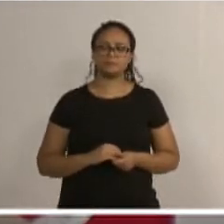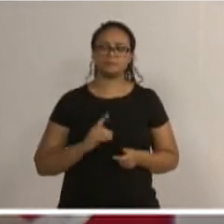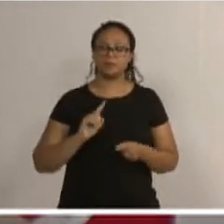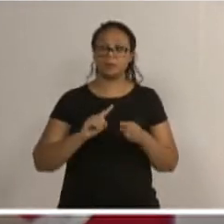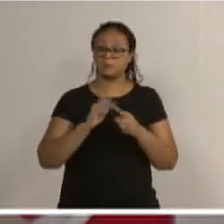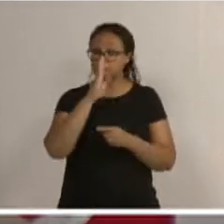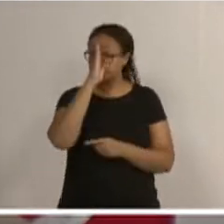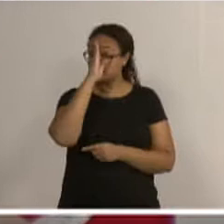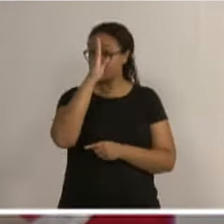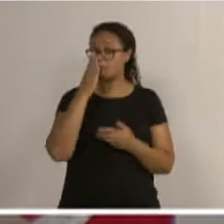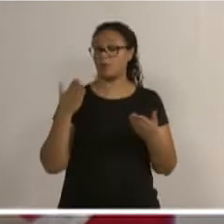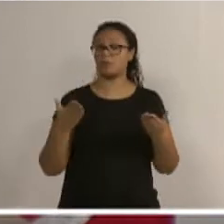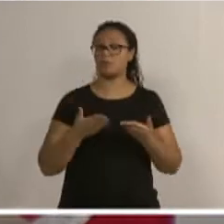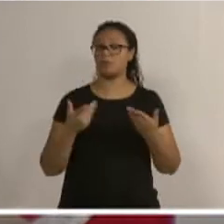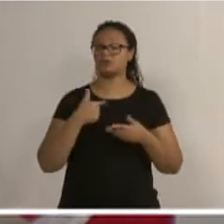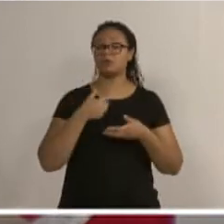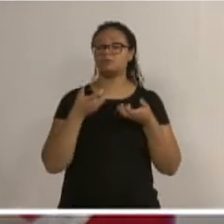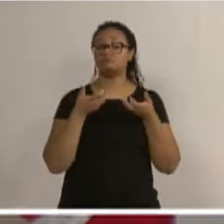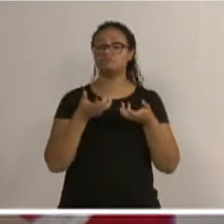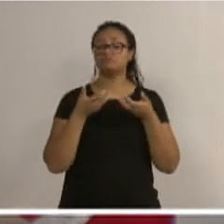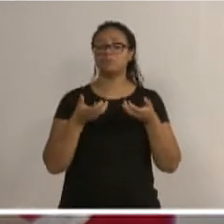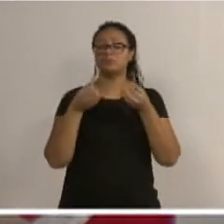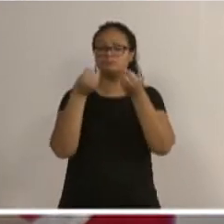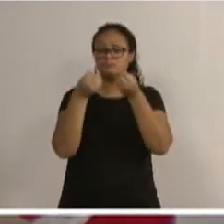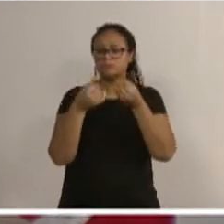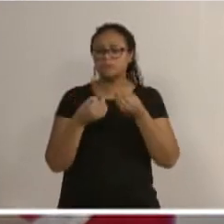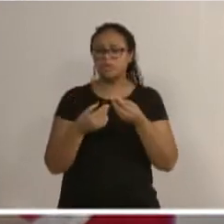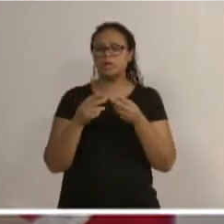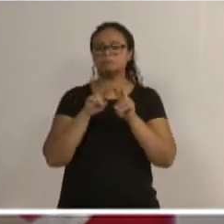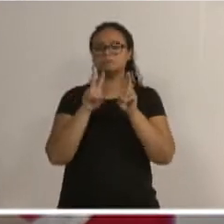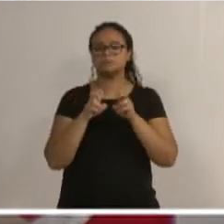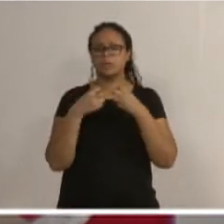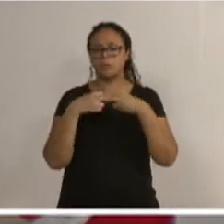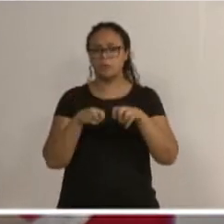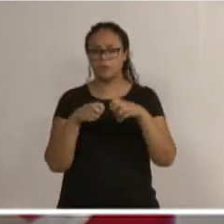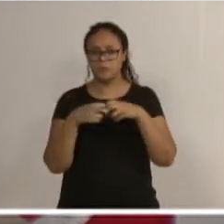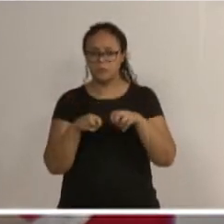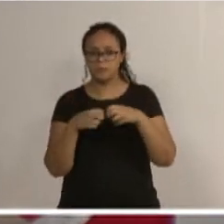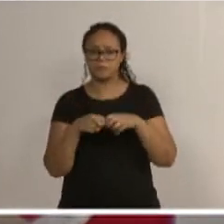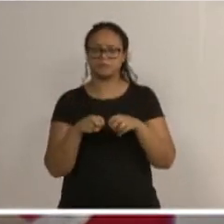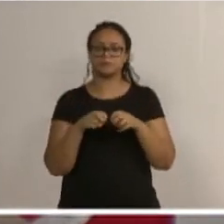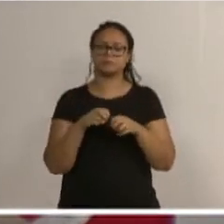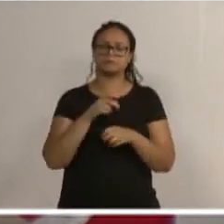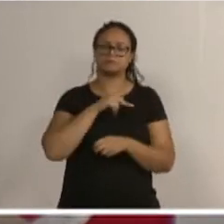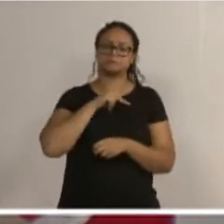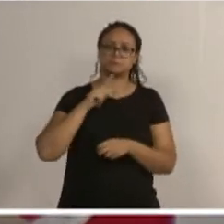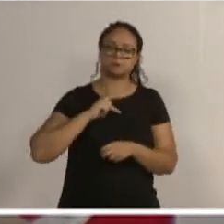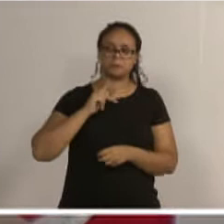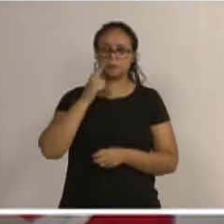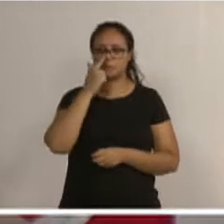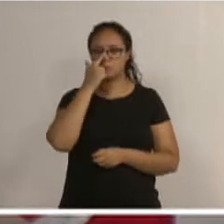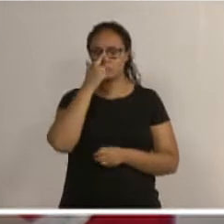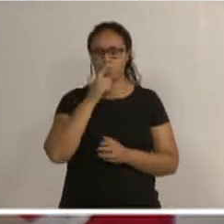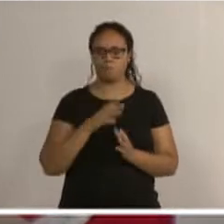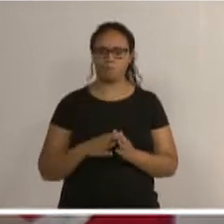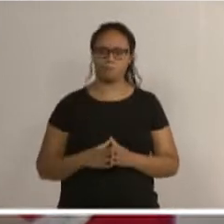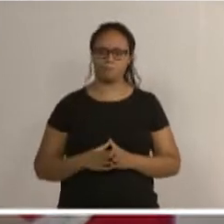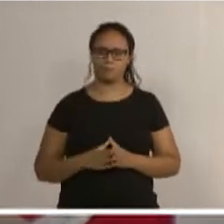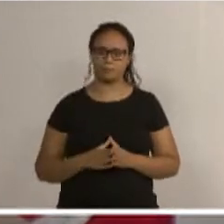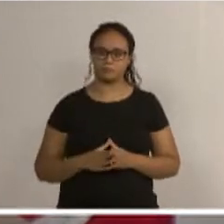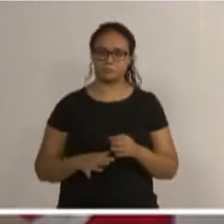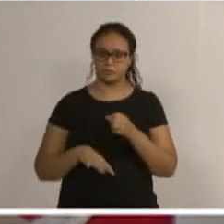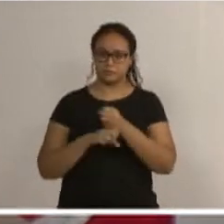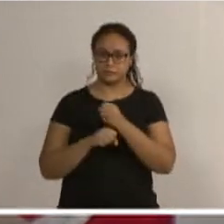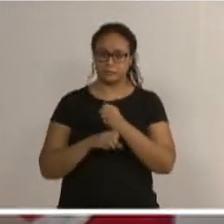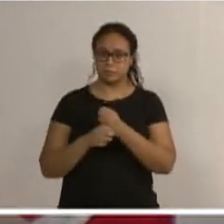hoje, eu quero falar sobre o transporte coletivo, a entidade, é o órgão encarregado de fazer justamente